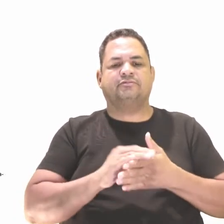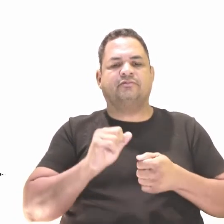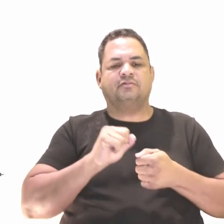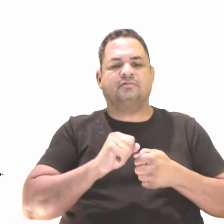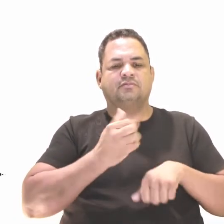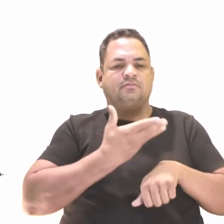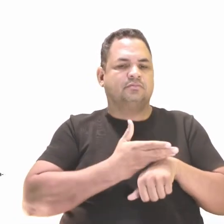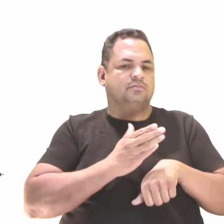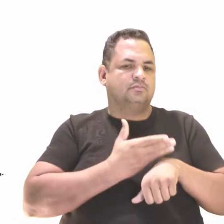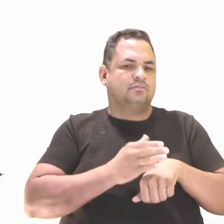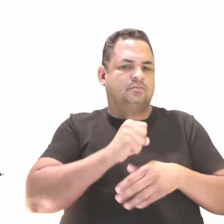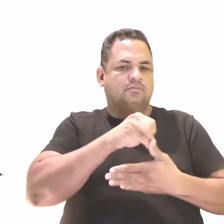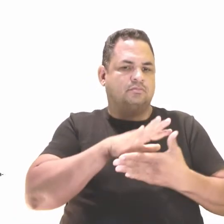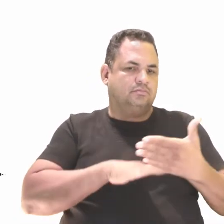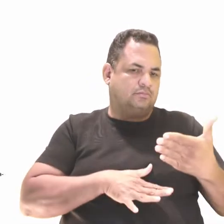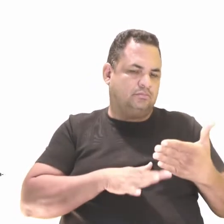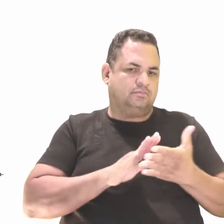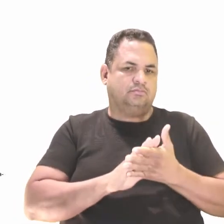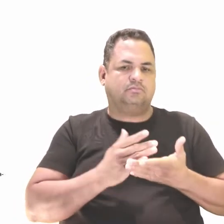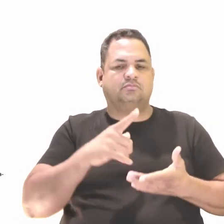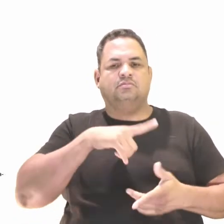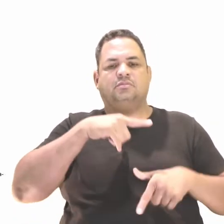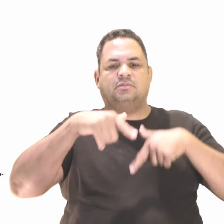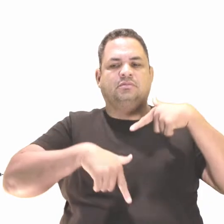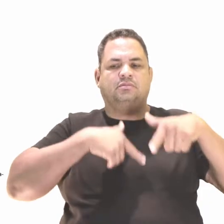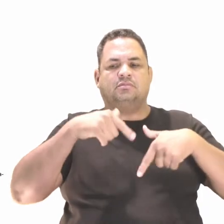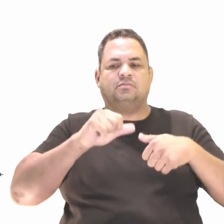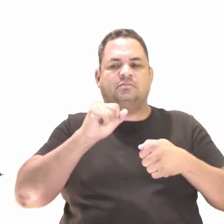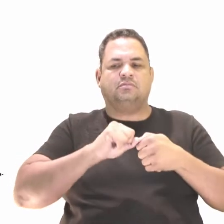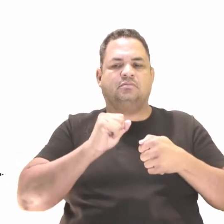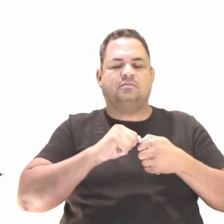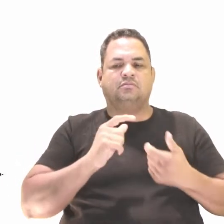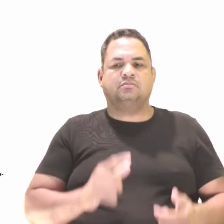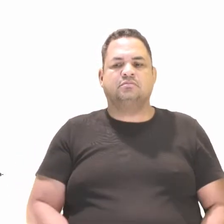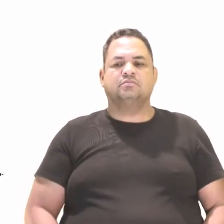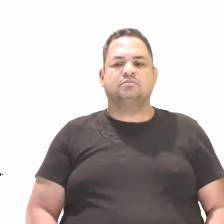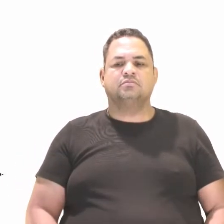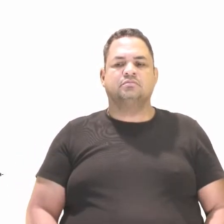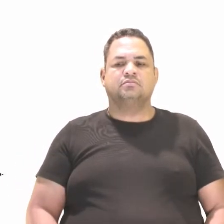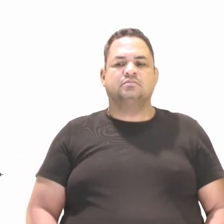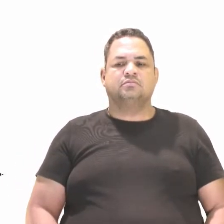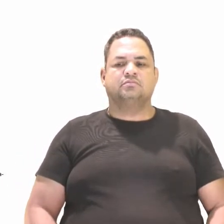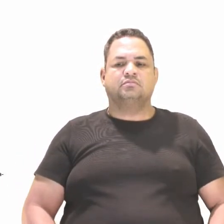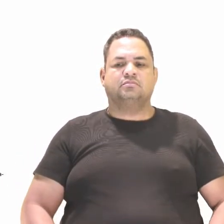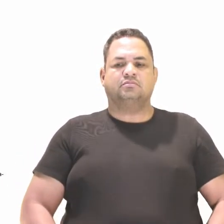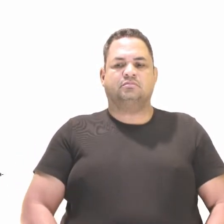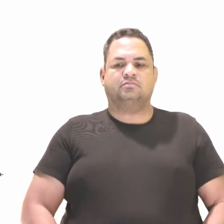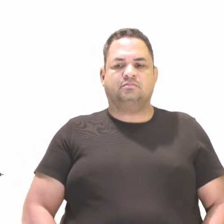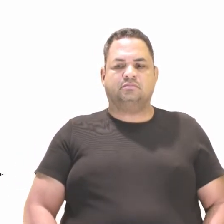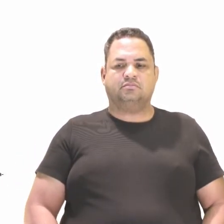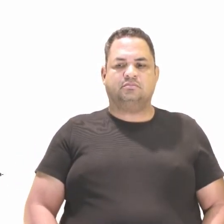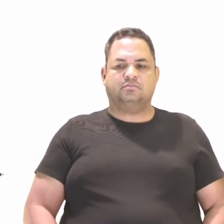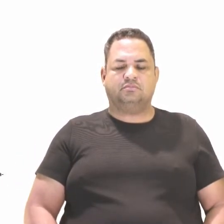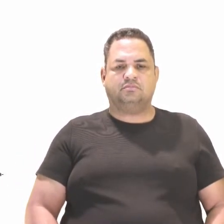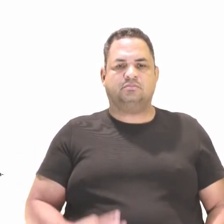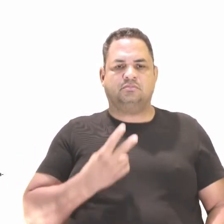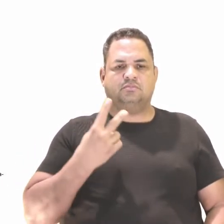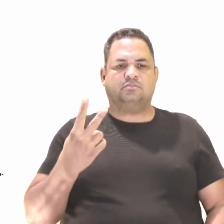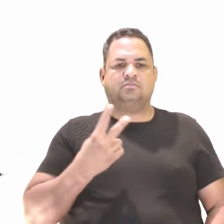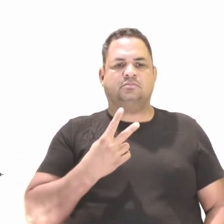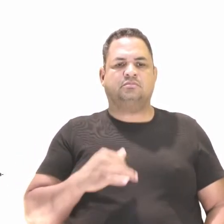exercícios. But I have work to do, mas eu tenho trabalho a fazer e assim por diante. E a segunda,